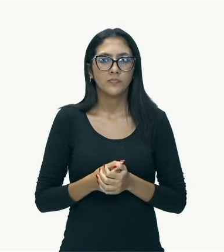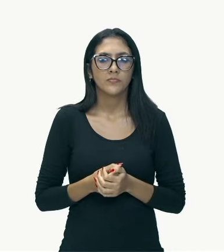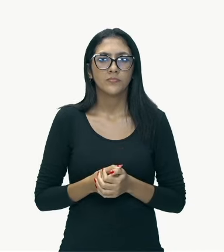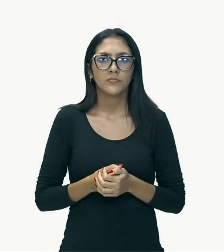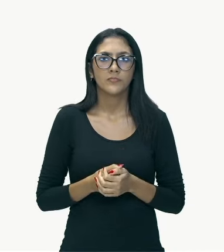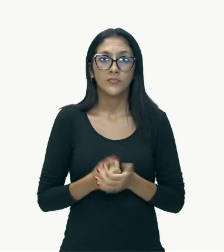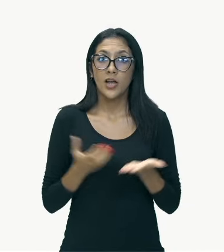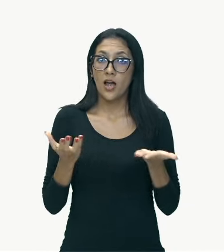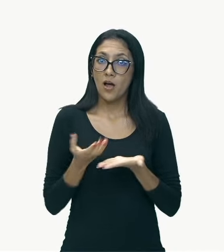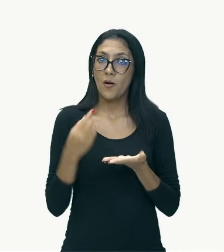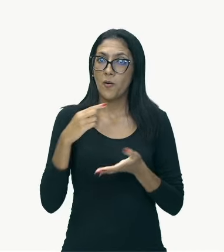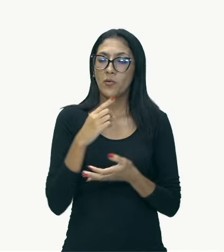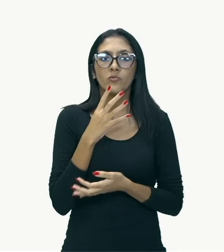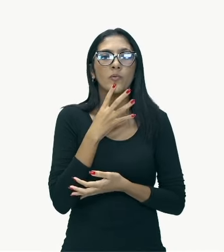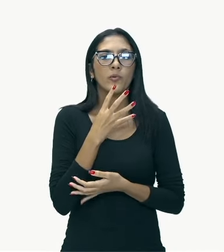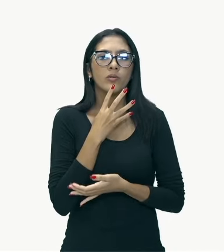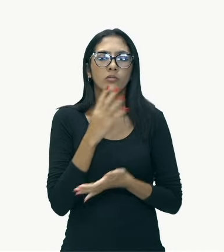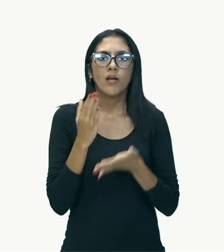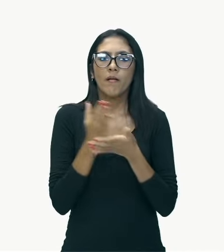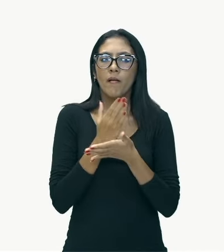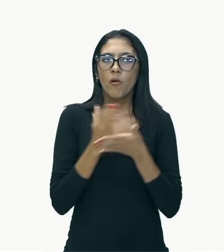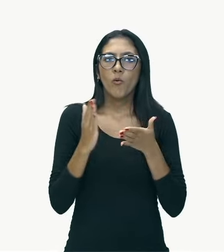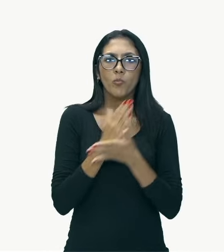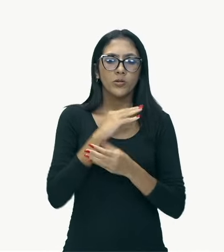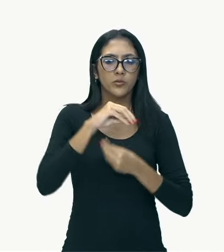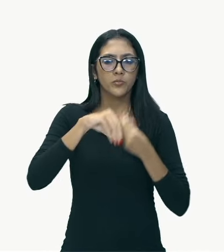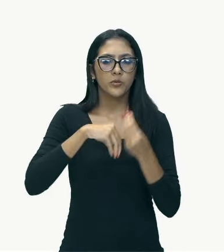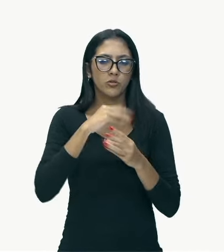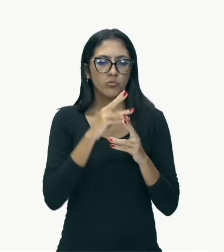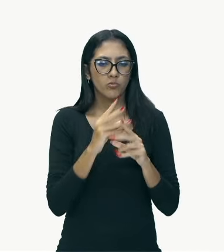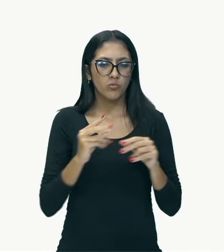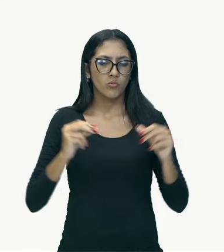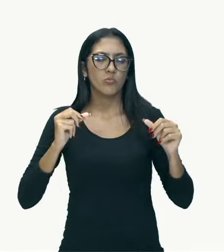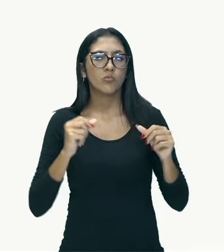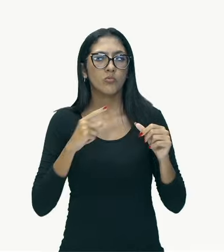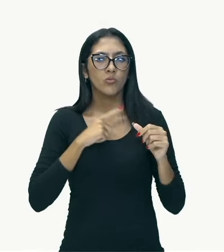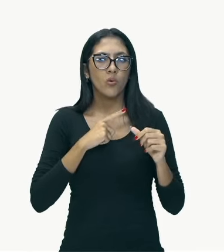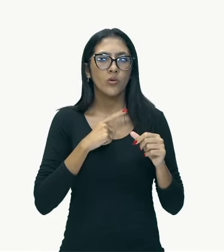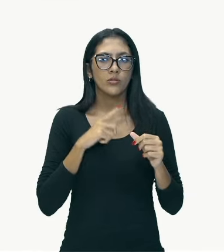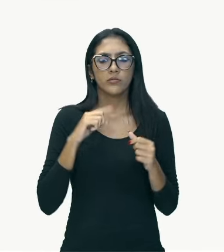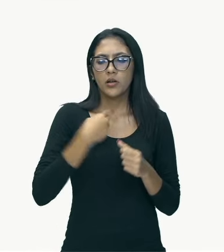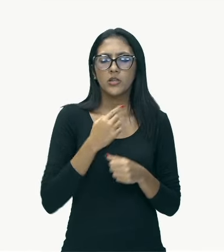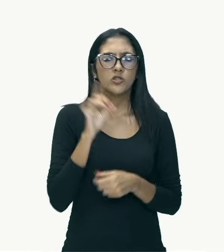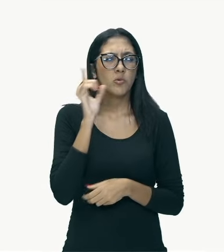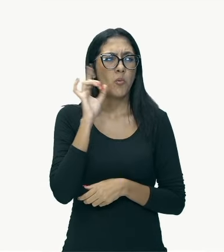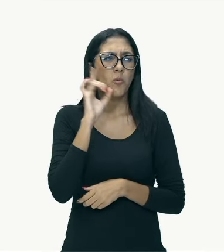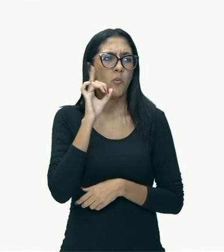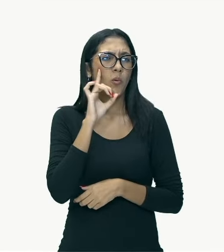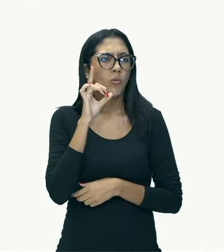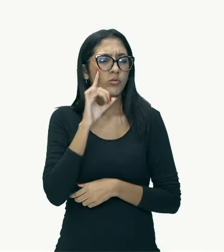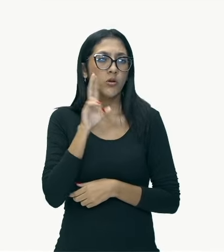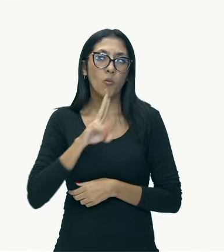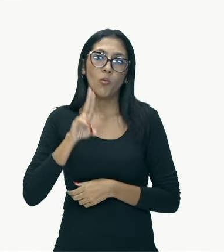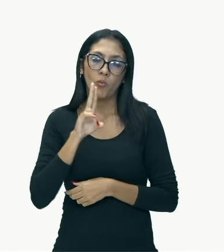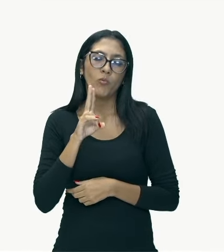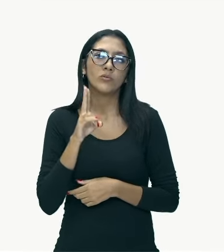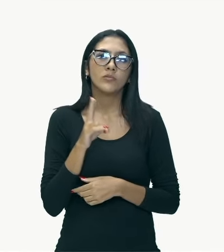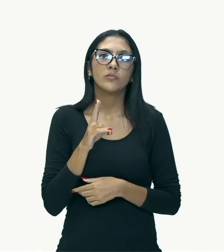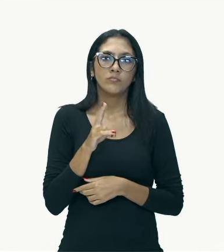vai conhecer algumas soluções que estão presentes no nosso cotidiano e muitas vezes